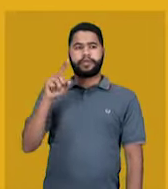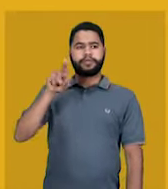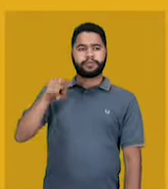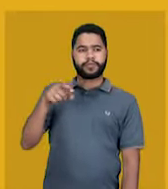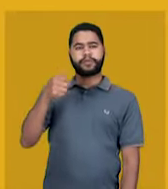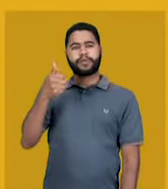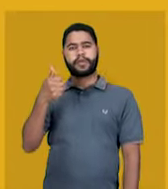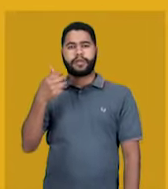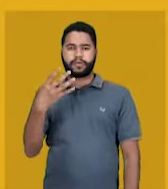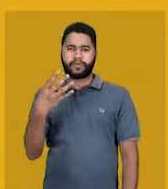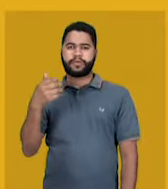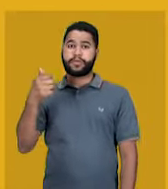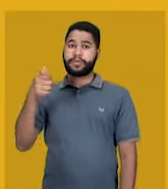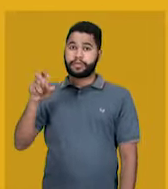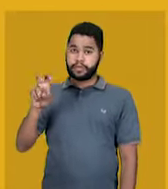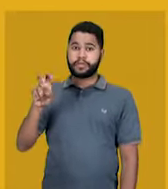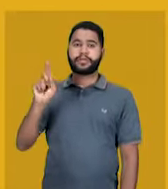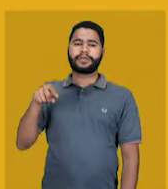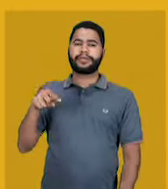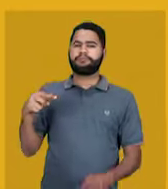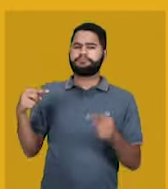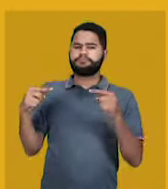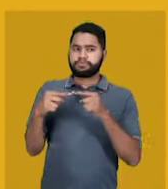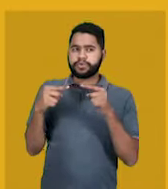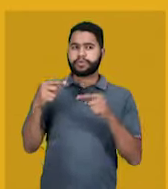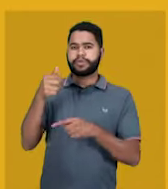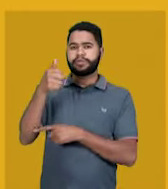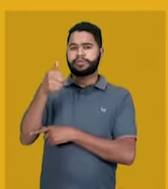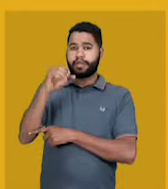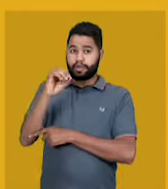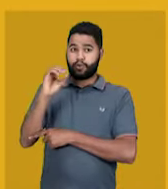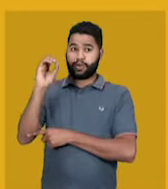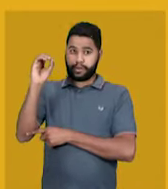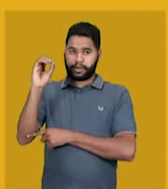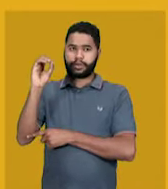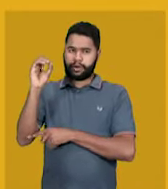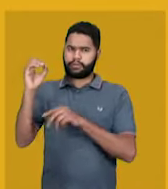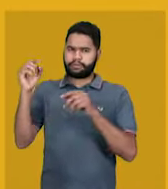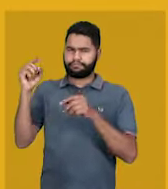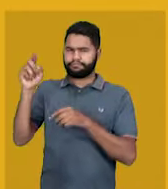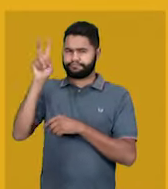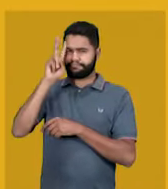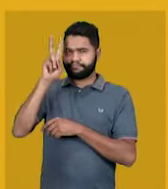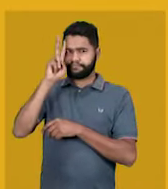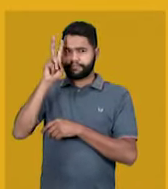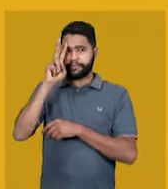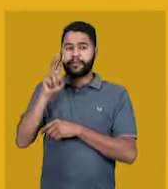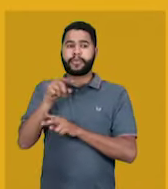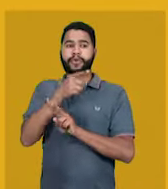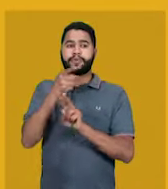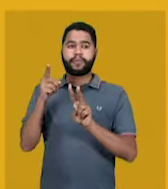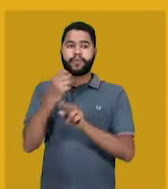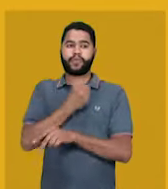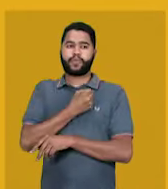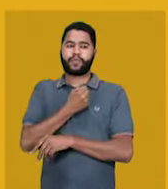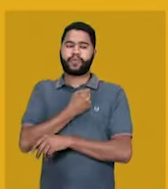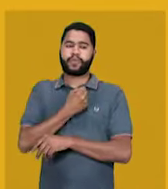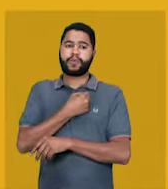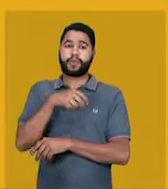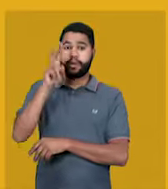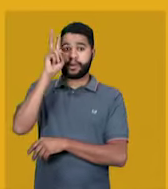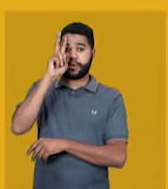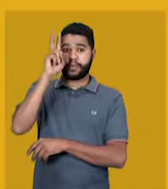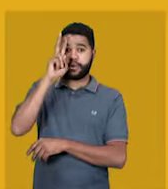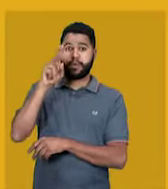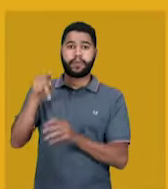180 graus, correto? E o valor de π, aqui é o π, né? A representação da letra π, aqui é o valor numérico, lembrando que é um